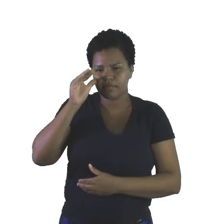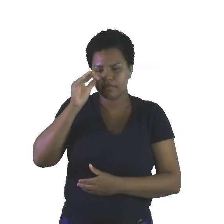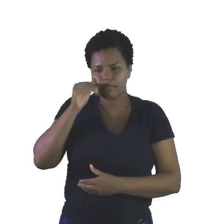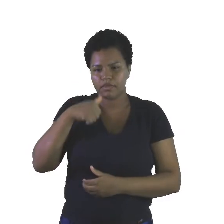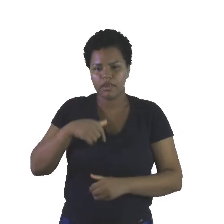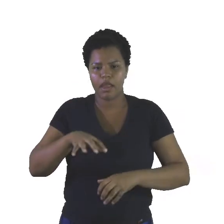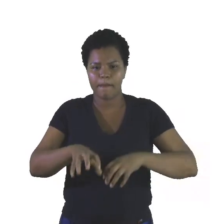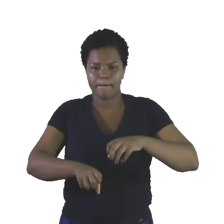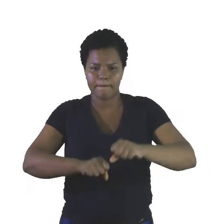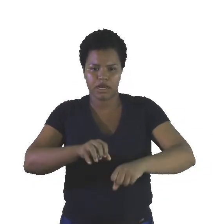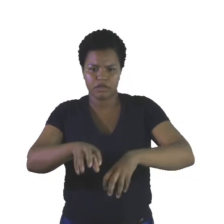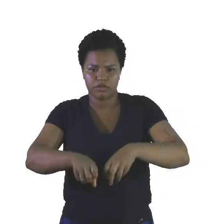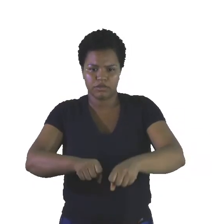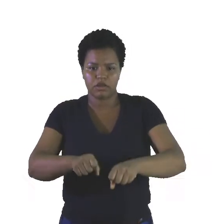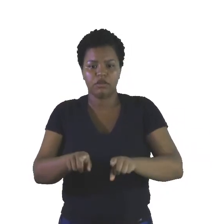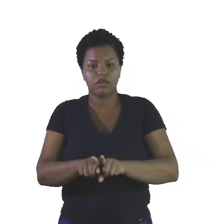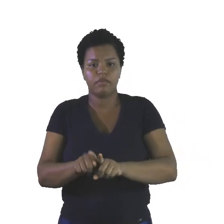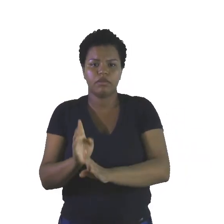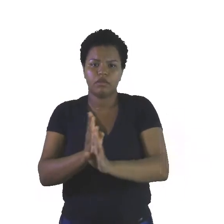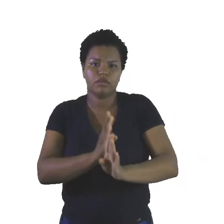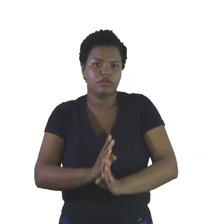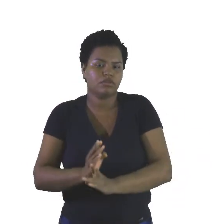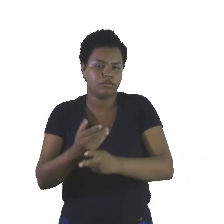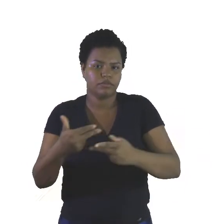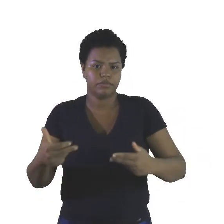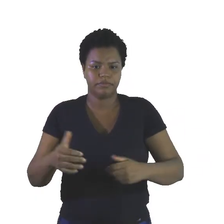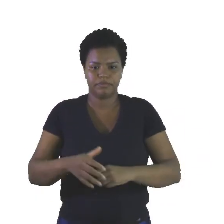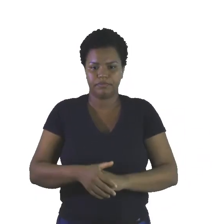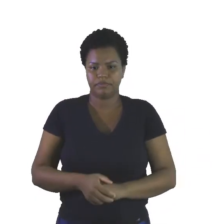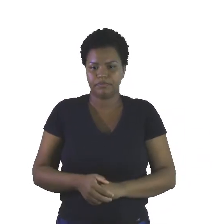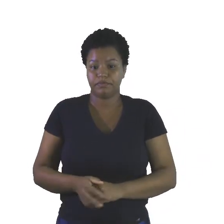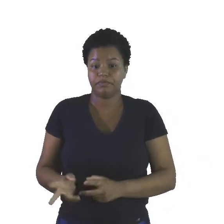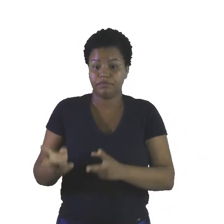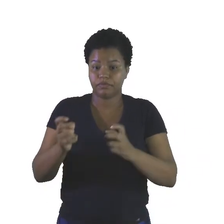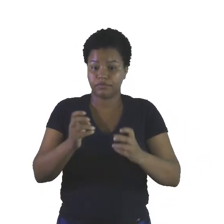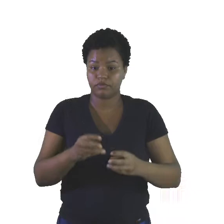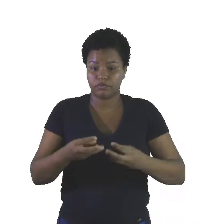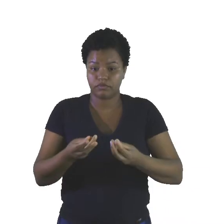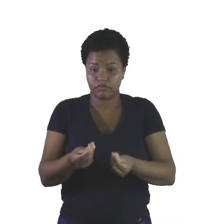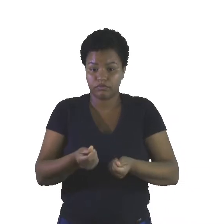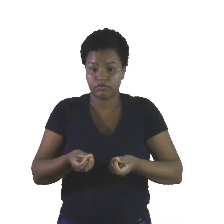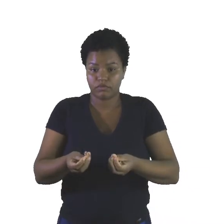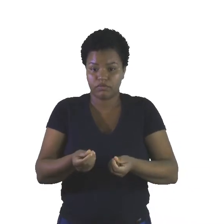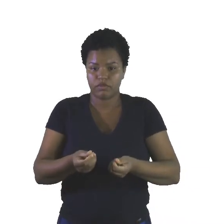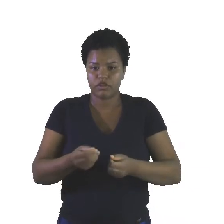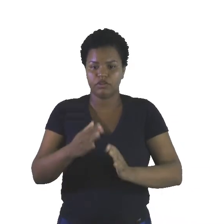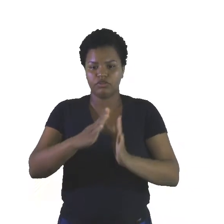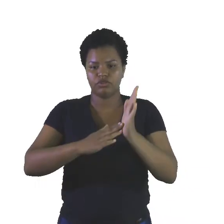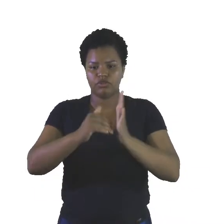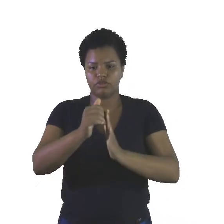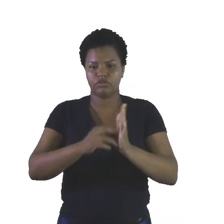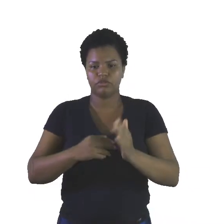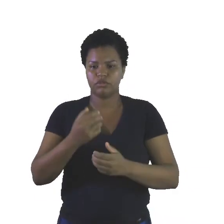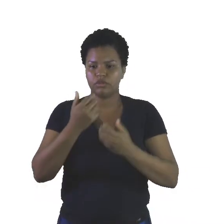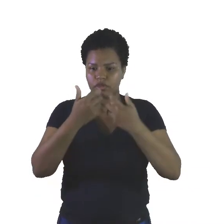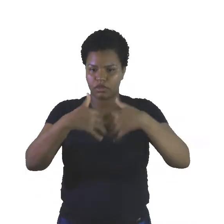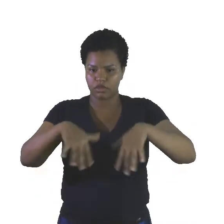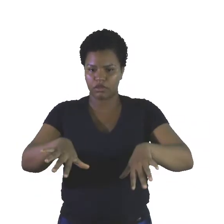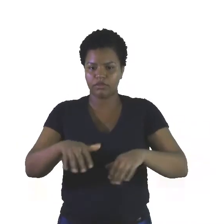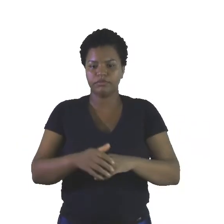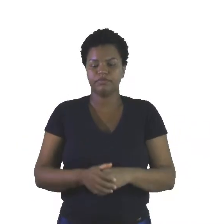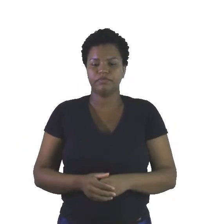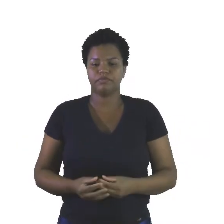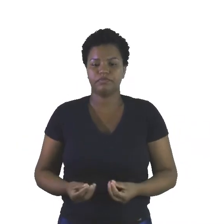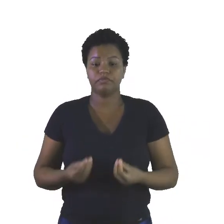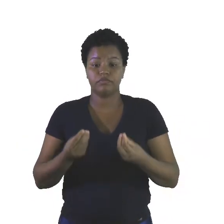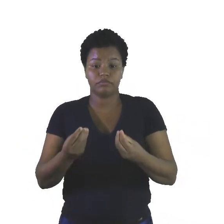ao manipular e fazer descobertas estourar texturas de tintas naturais proporcionar